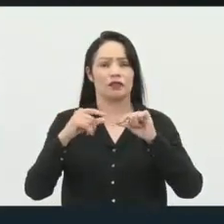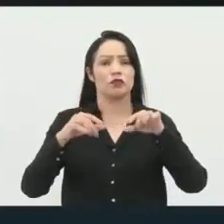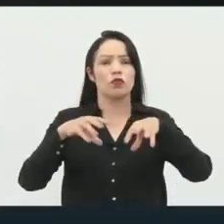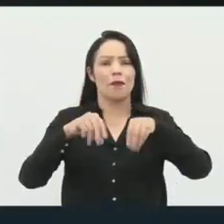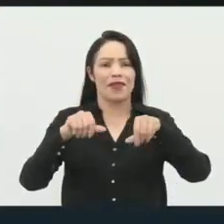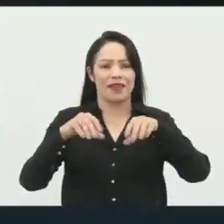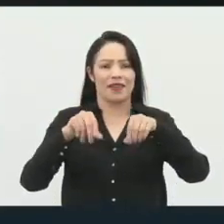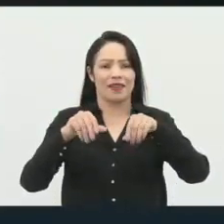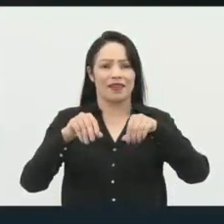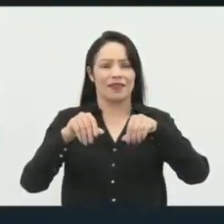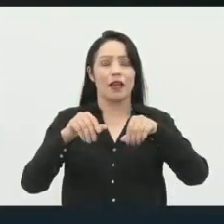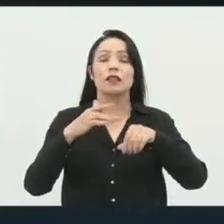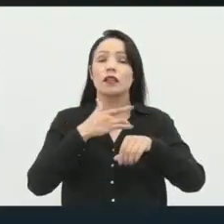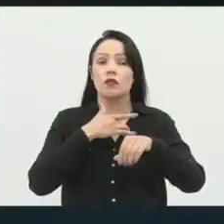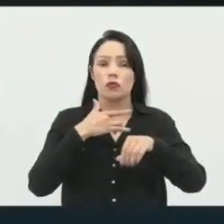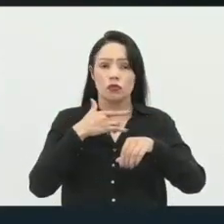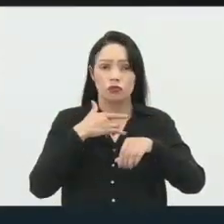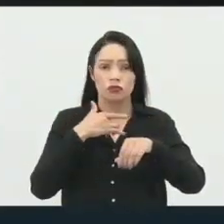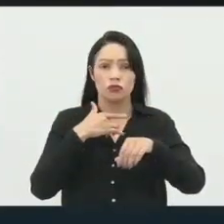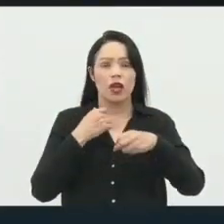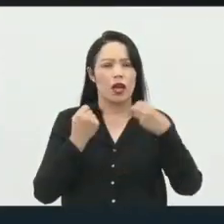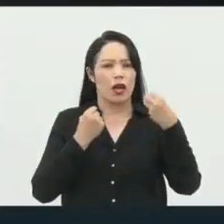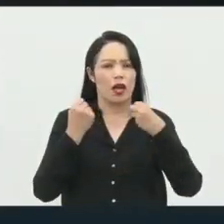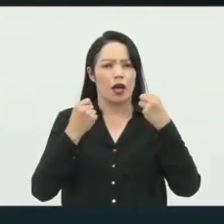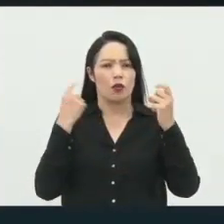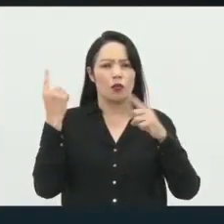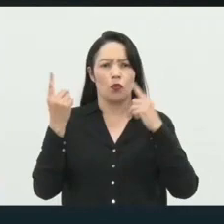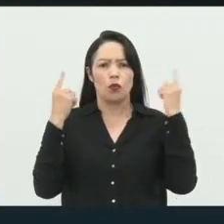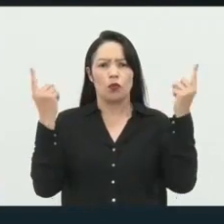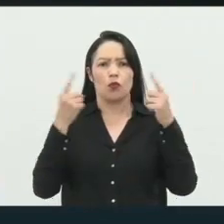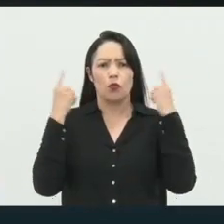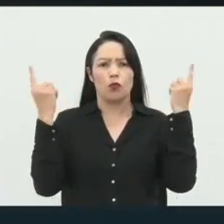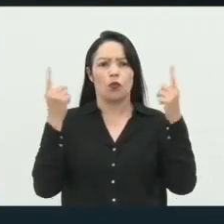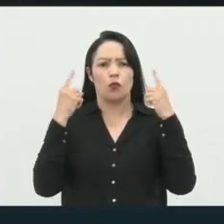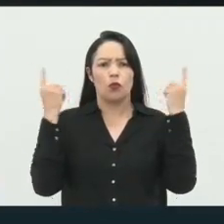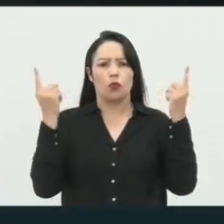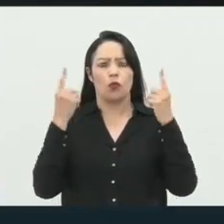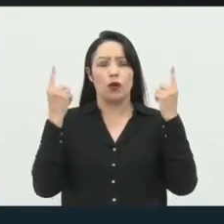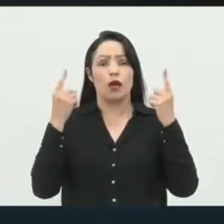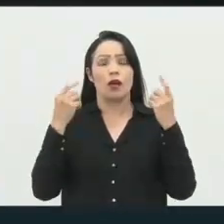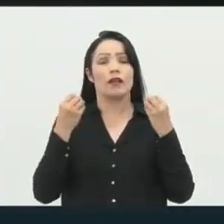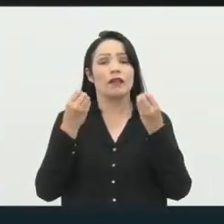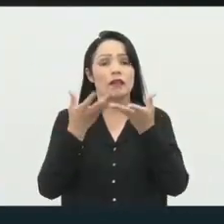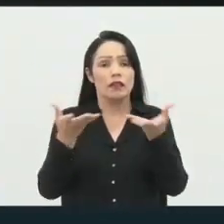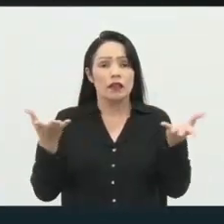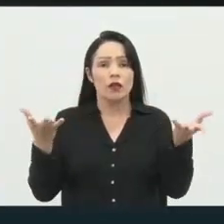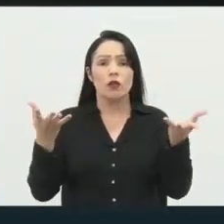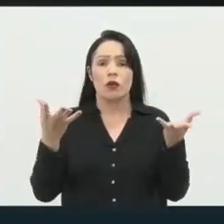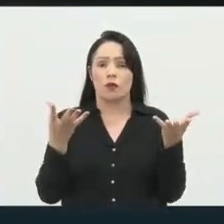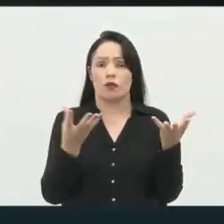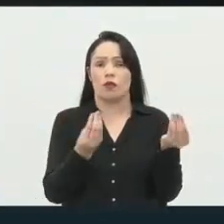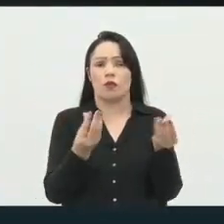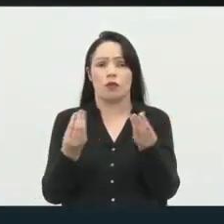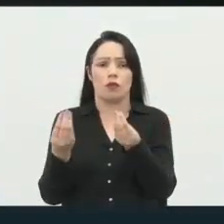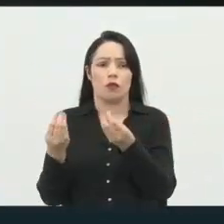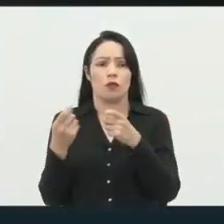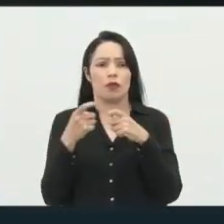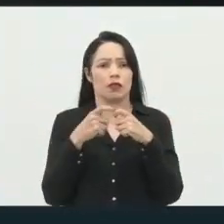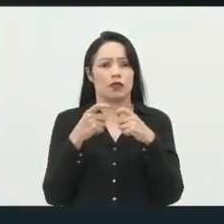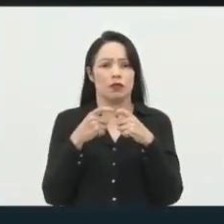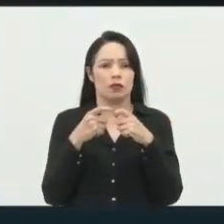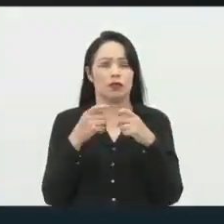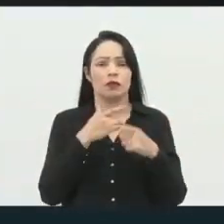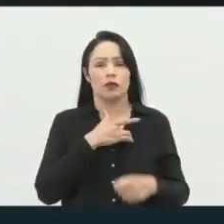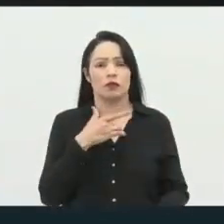ambulâncias sendo entregues já foram entregue várias ambulâncias para cidade para área da saúde médico sendo